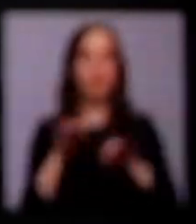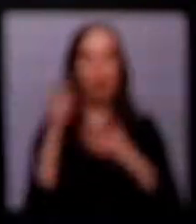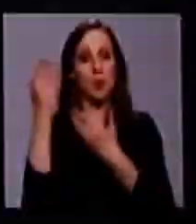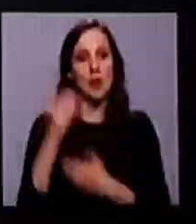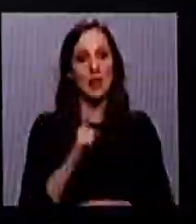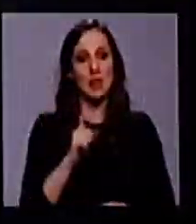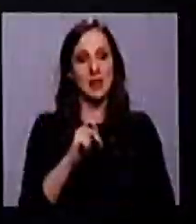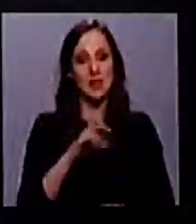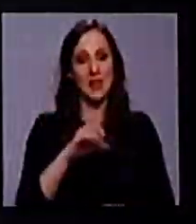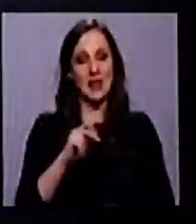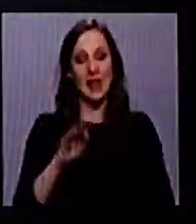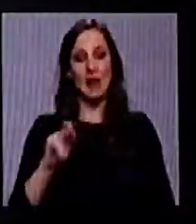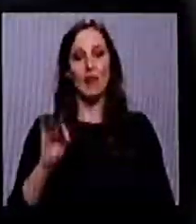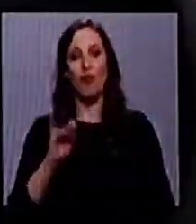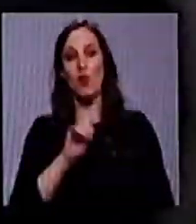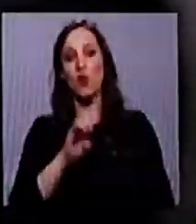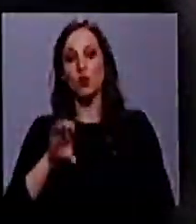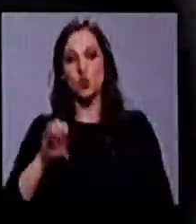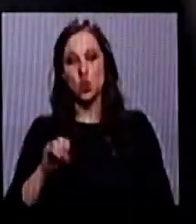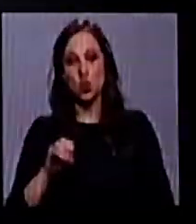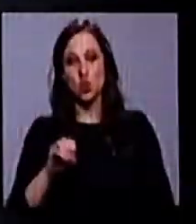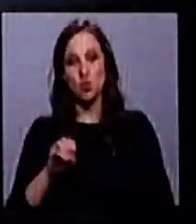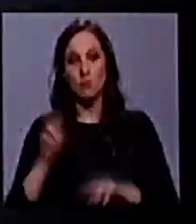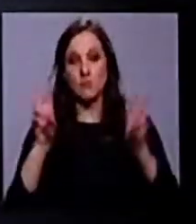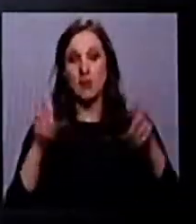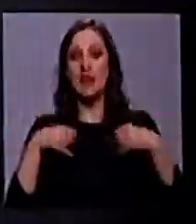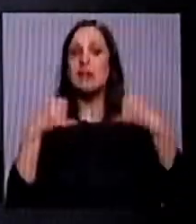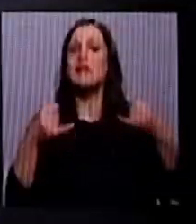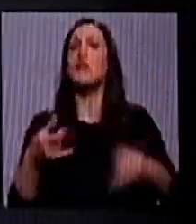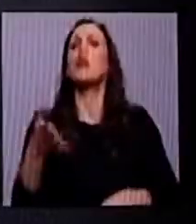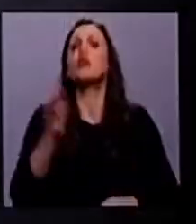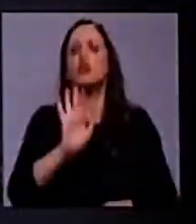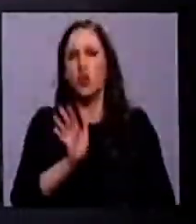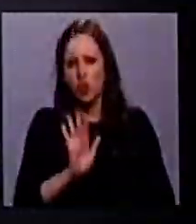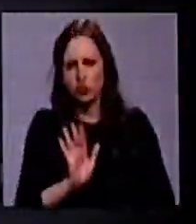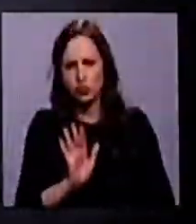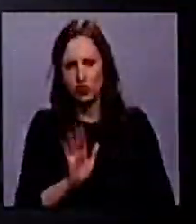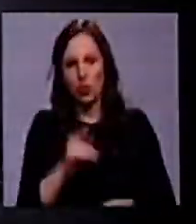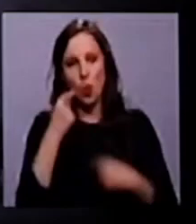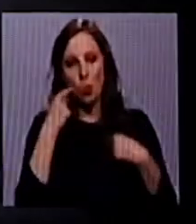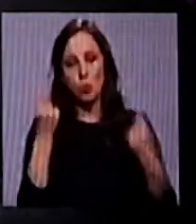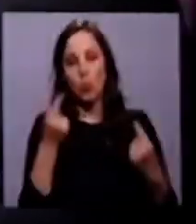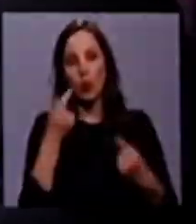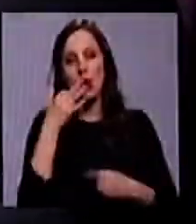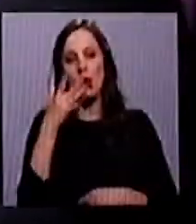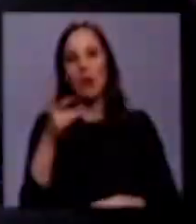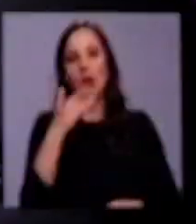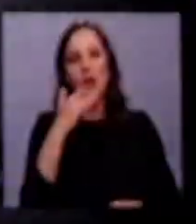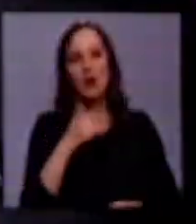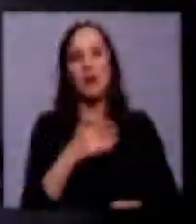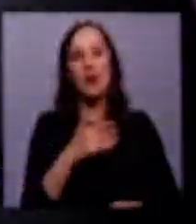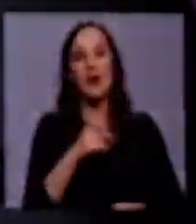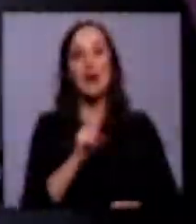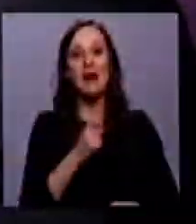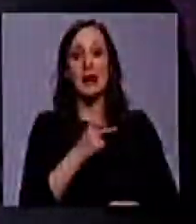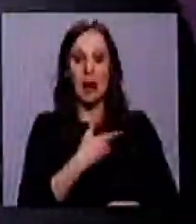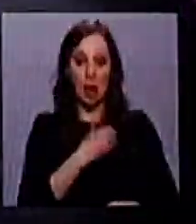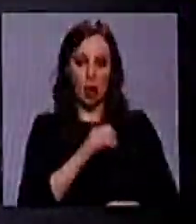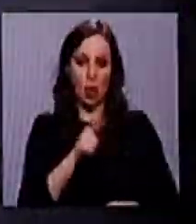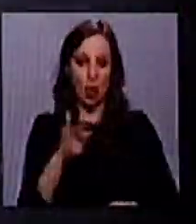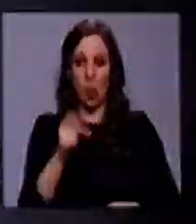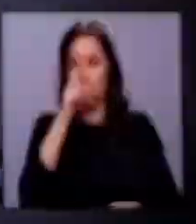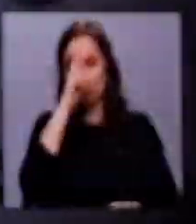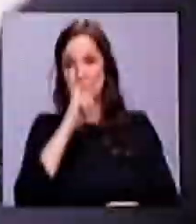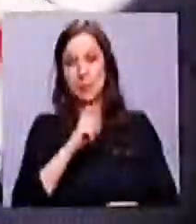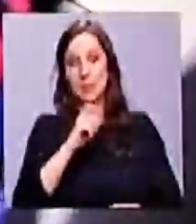assim, depois do Adeus, o público respondeu com Grândola Vila Morena. É assim que se lembram os ideais realmente